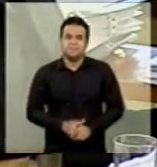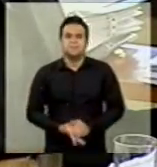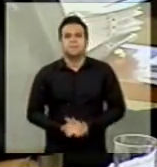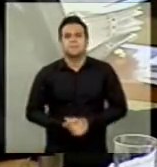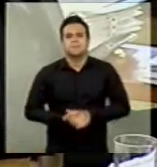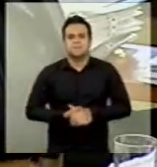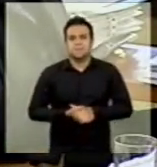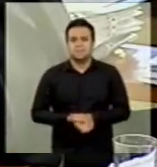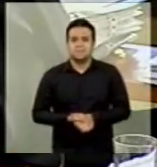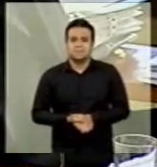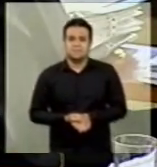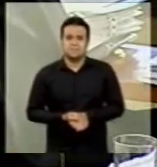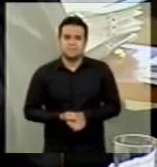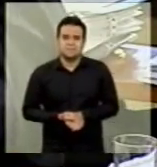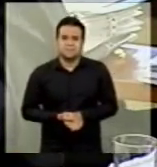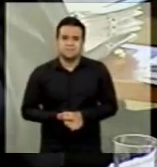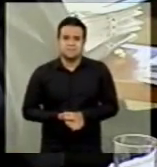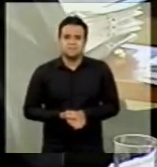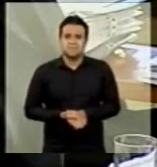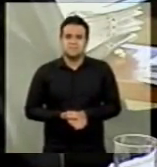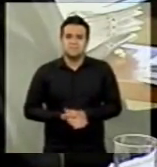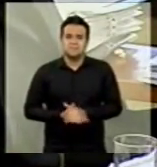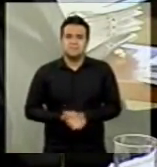Ano após ano.